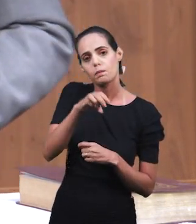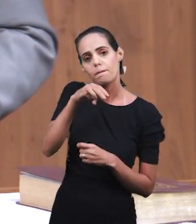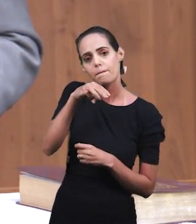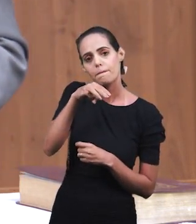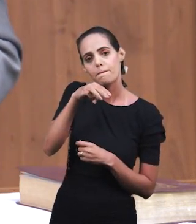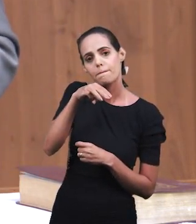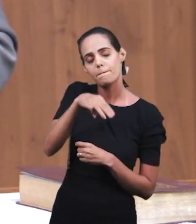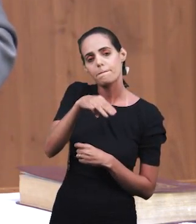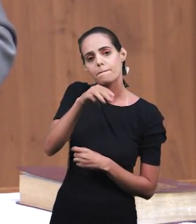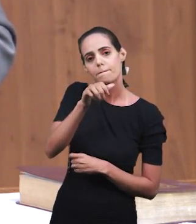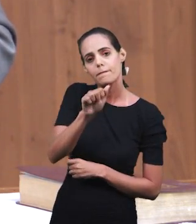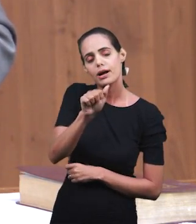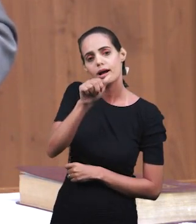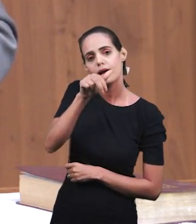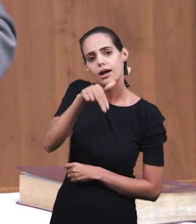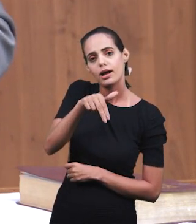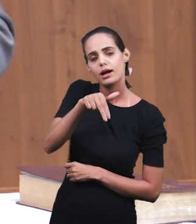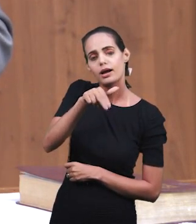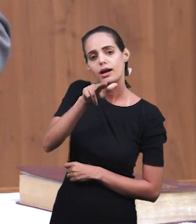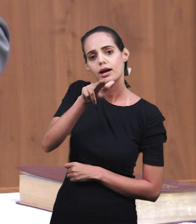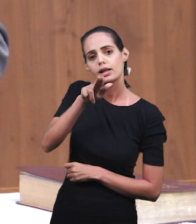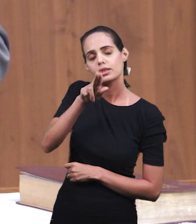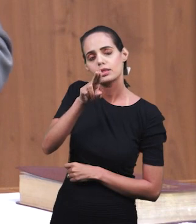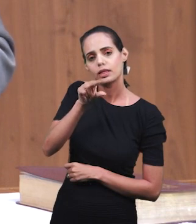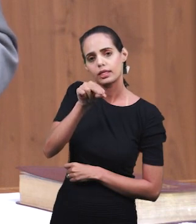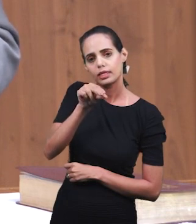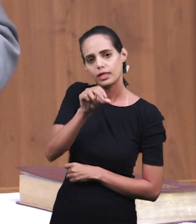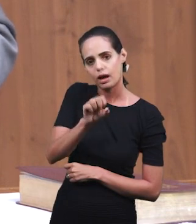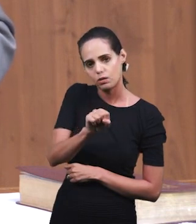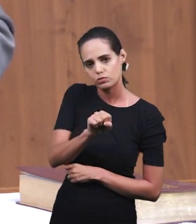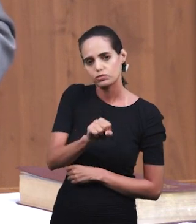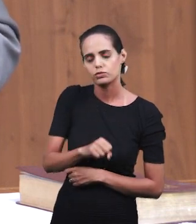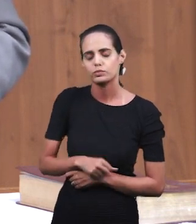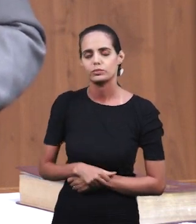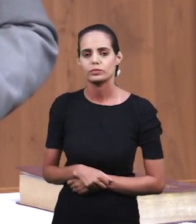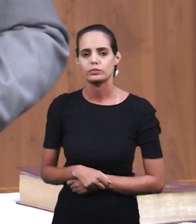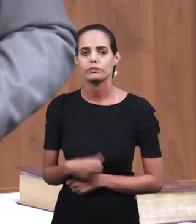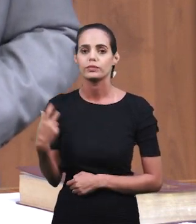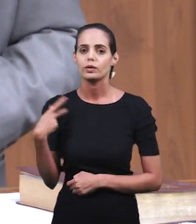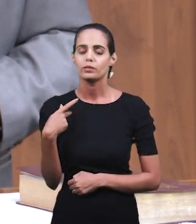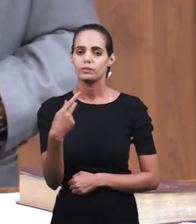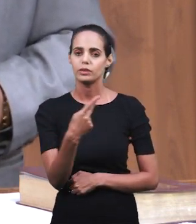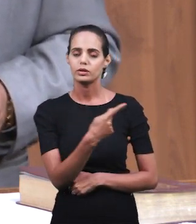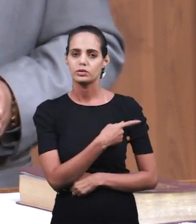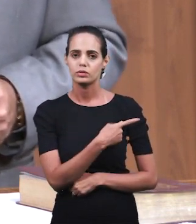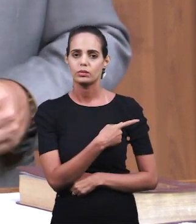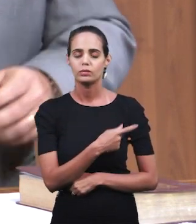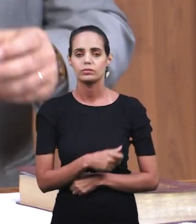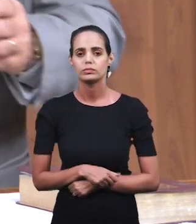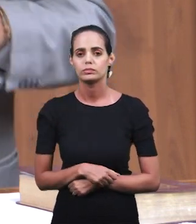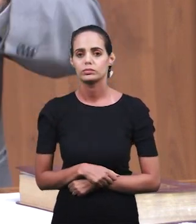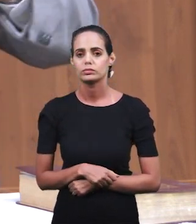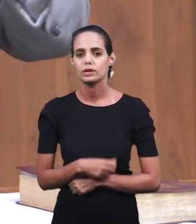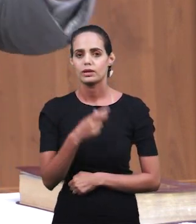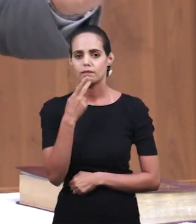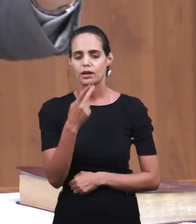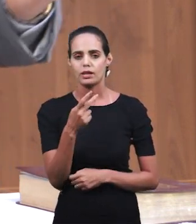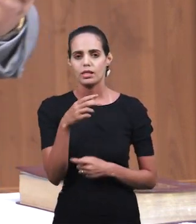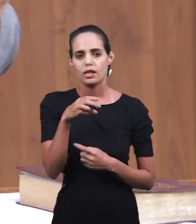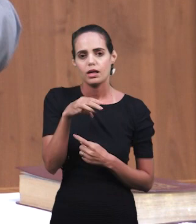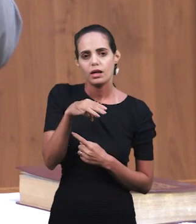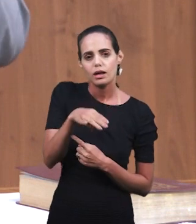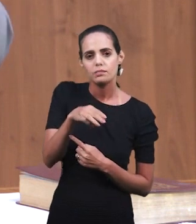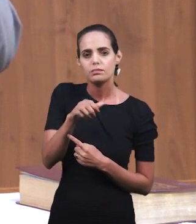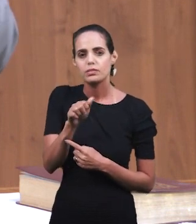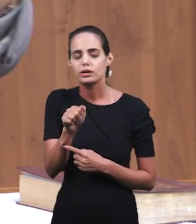da Igreja Cristã Maranata do bairro Manoa. Aliás, o pastor Artini, ele disse o seguinte: às vezes as pessoas chamam de Manoá,